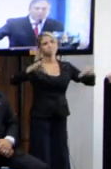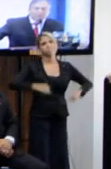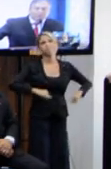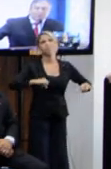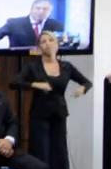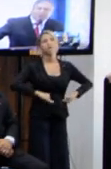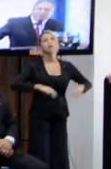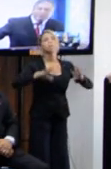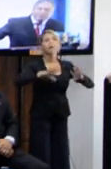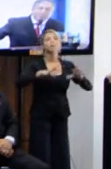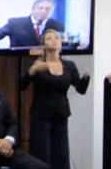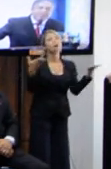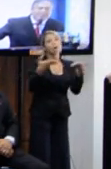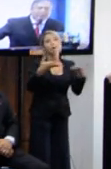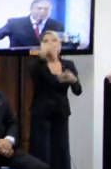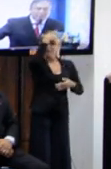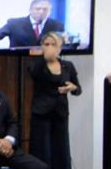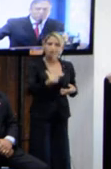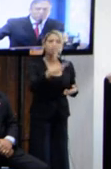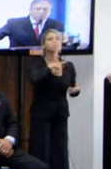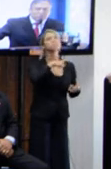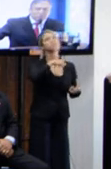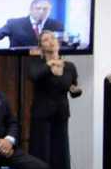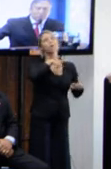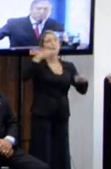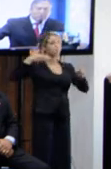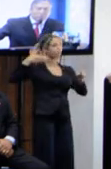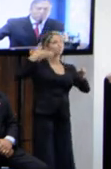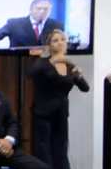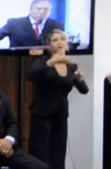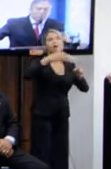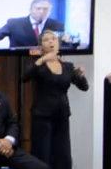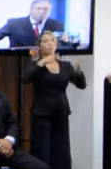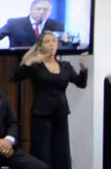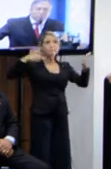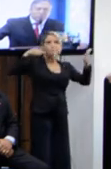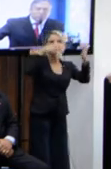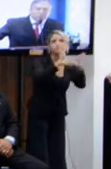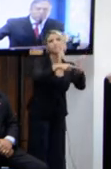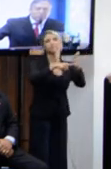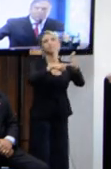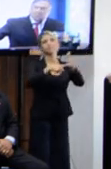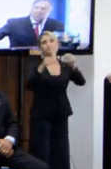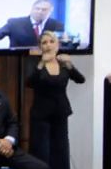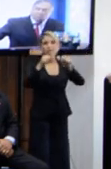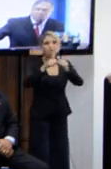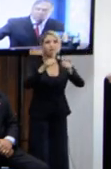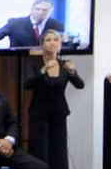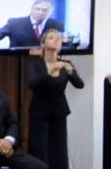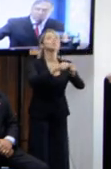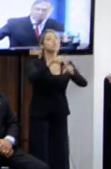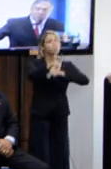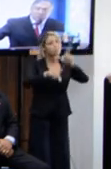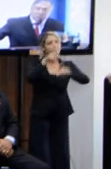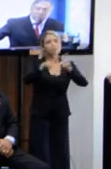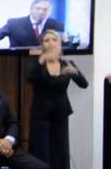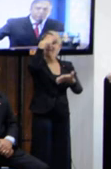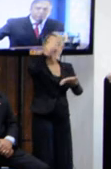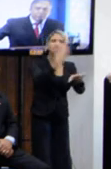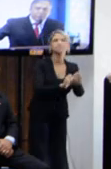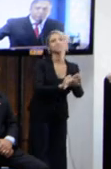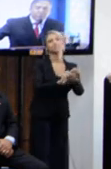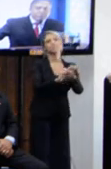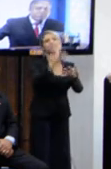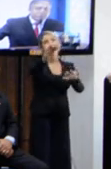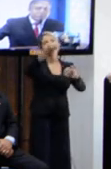cidade. Então essa é a missão mais árdua que nós temos, fazer com que as pessoas voltem a acreditar, voltem a investir em Cabo